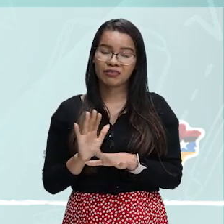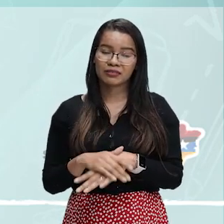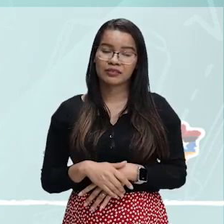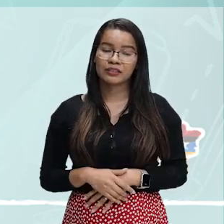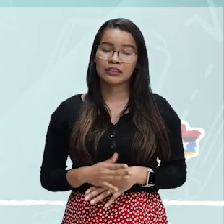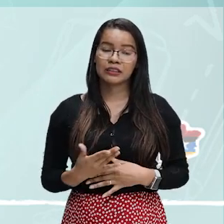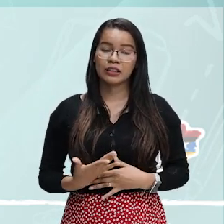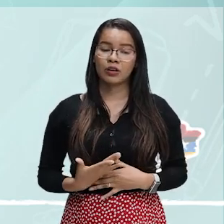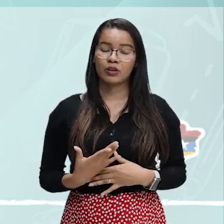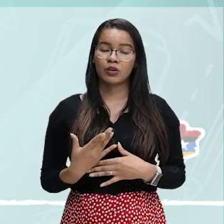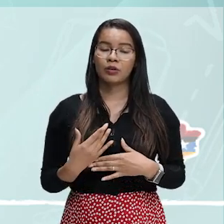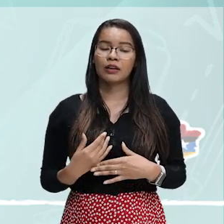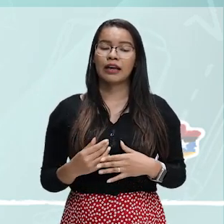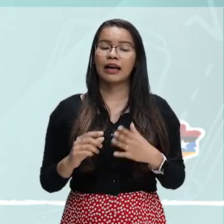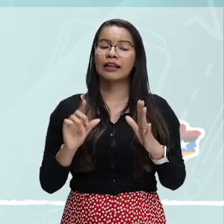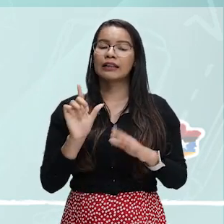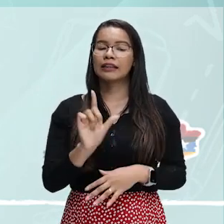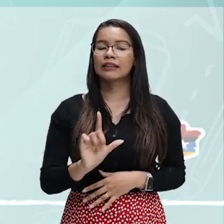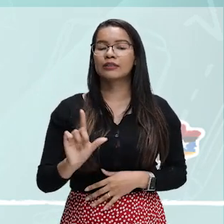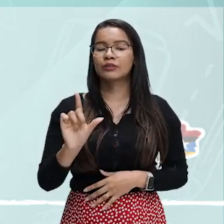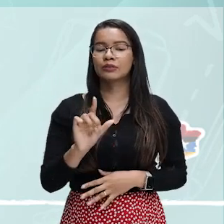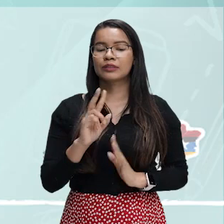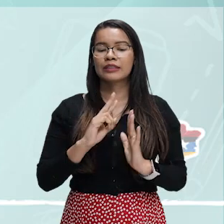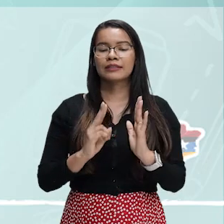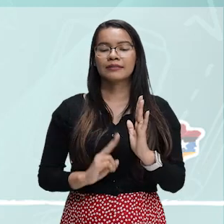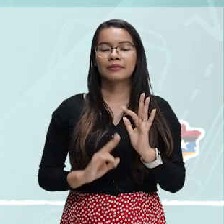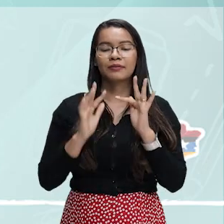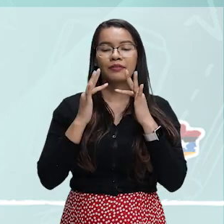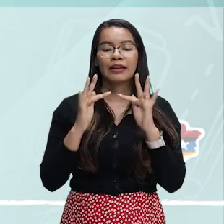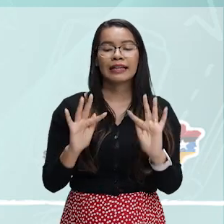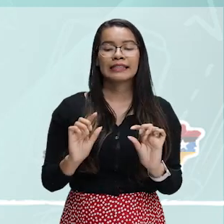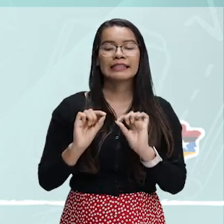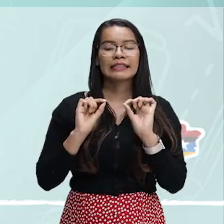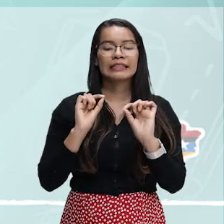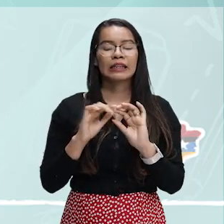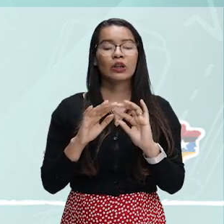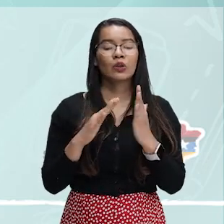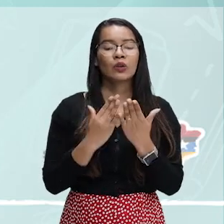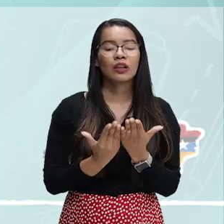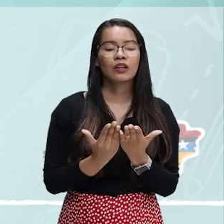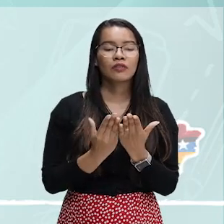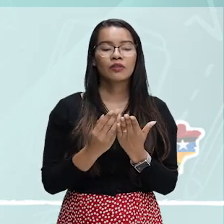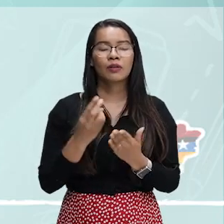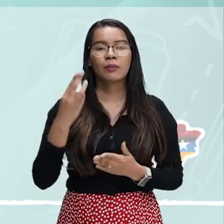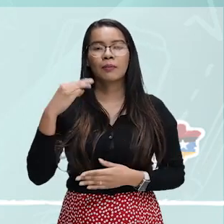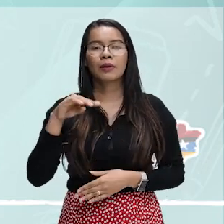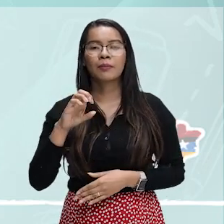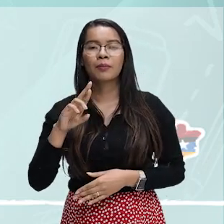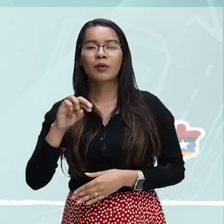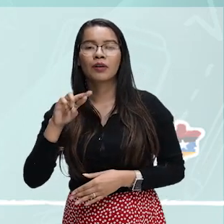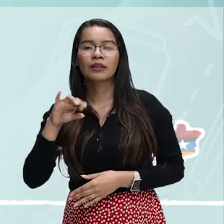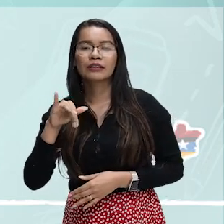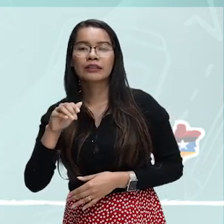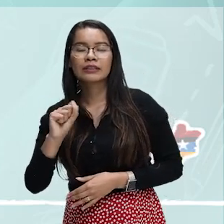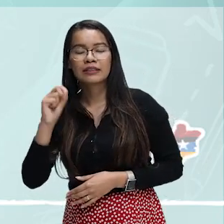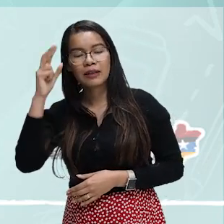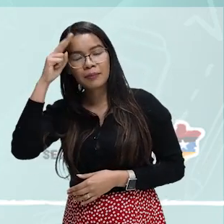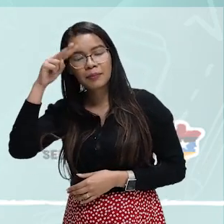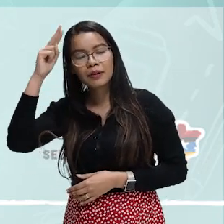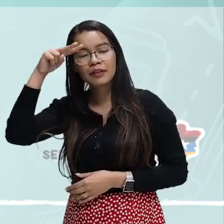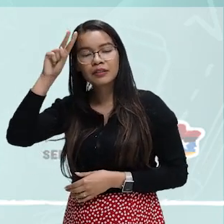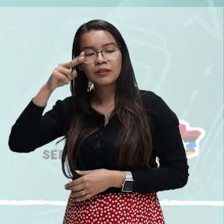com a literatura da célebre frase que intriga o livro Memória Póstuma de Brás Cubas,